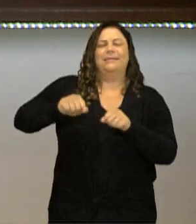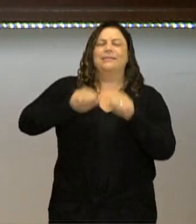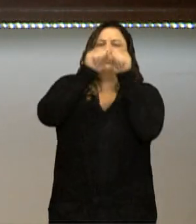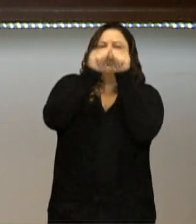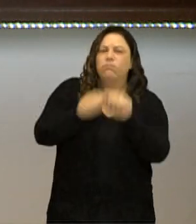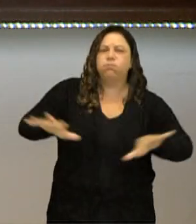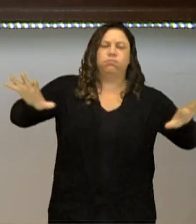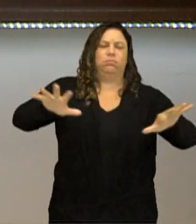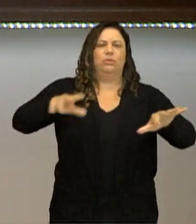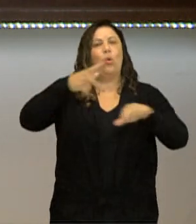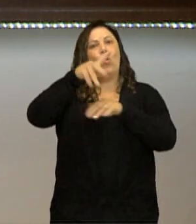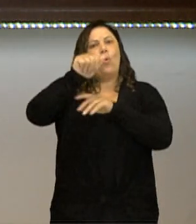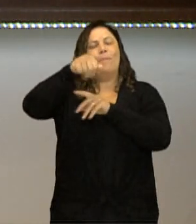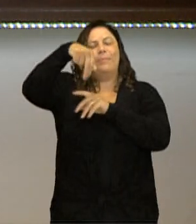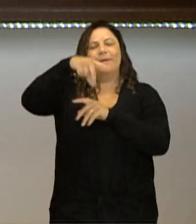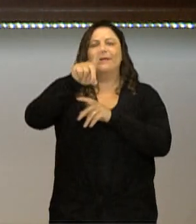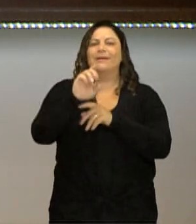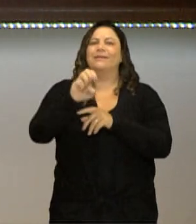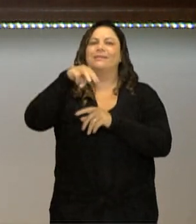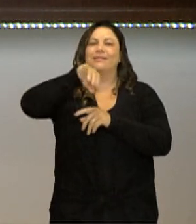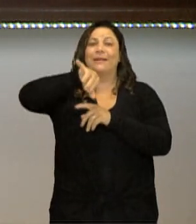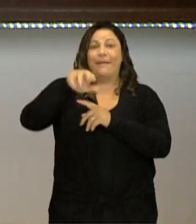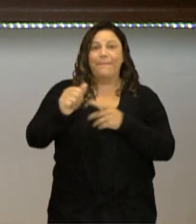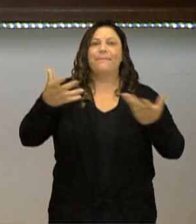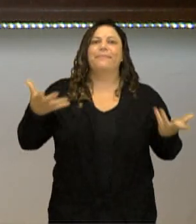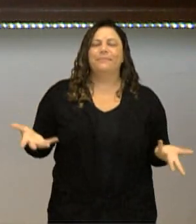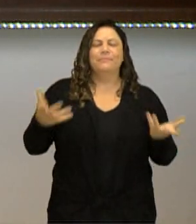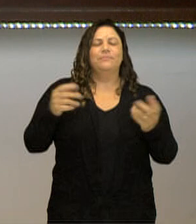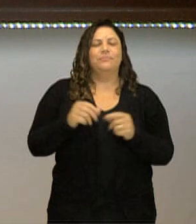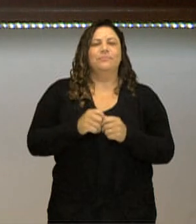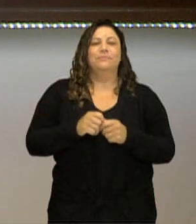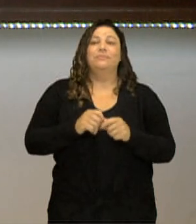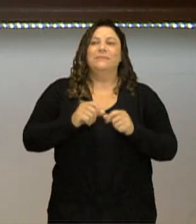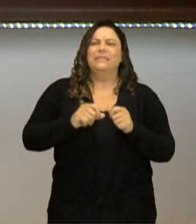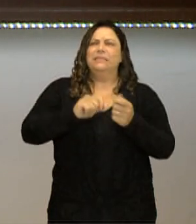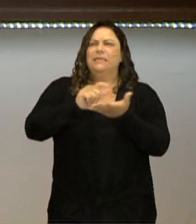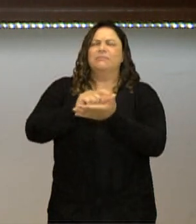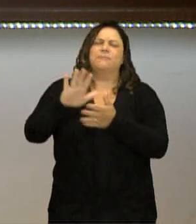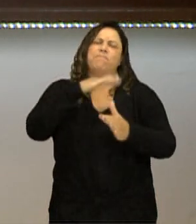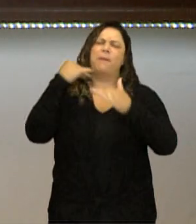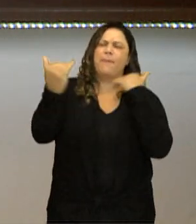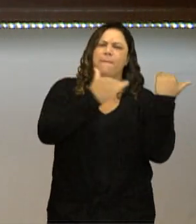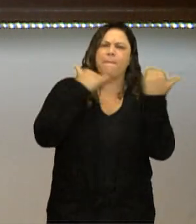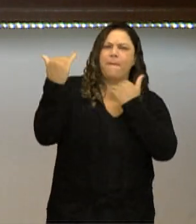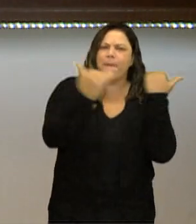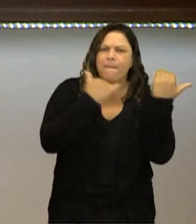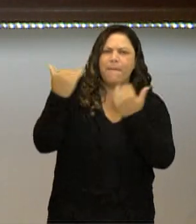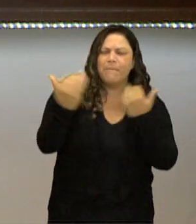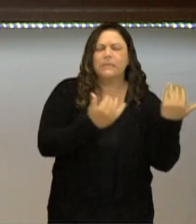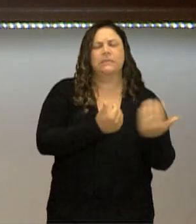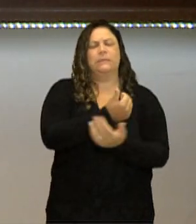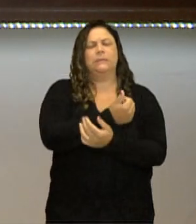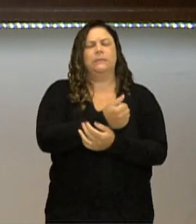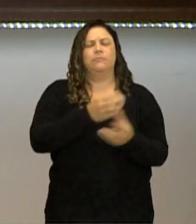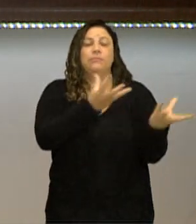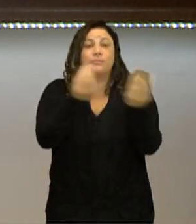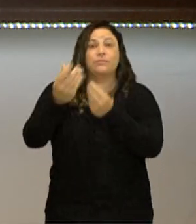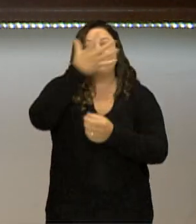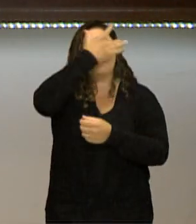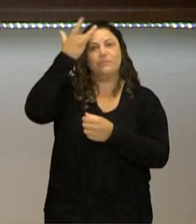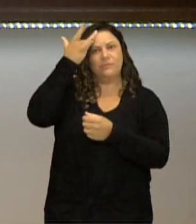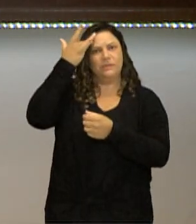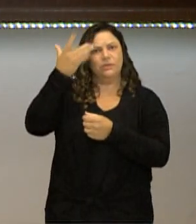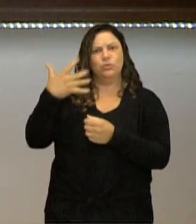o surgimento dessas vacinas acabou freando a ação, né, para reconstruir ali suas vidas, reconstruir